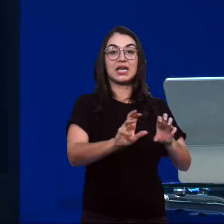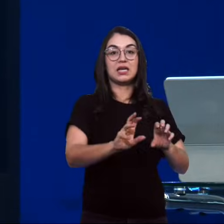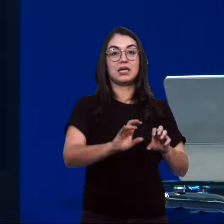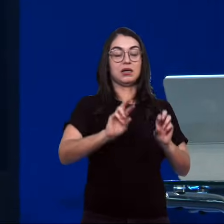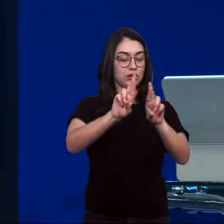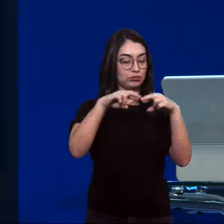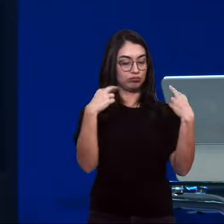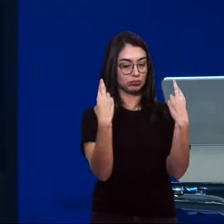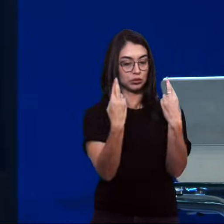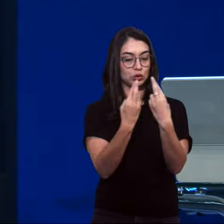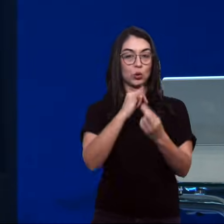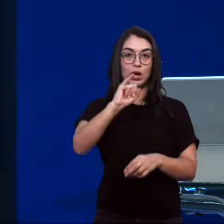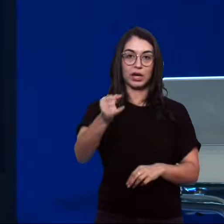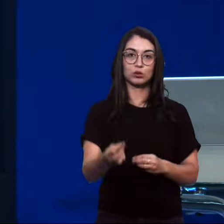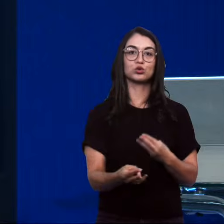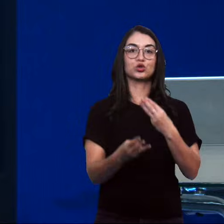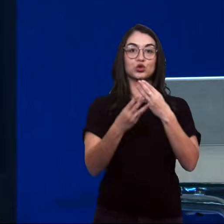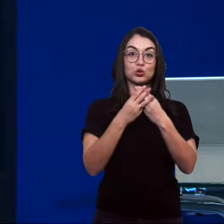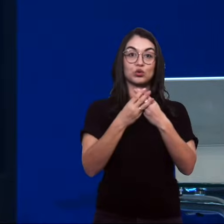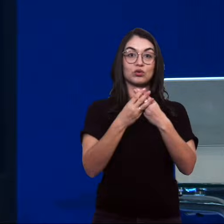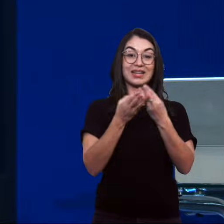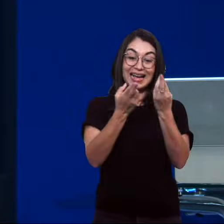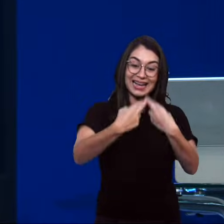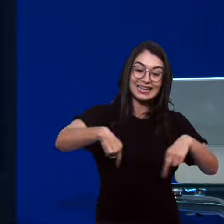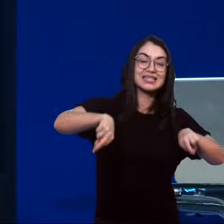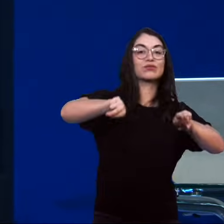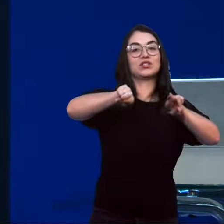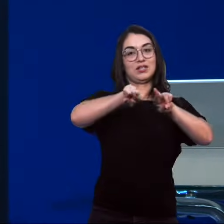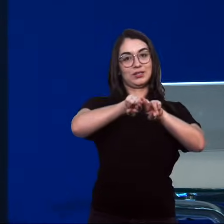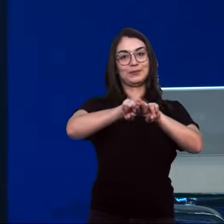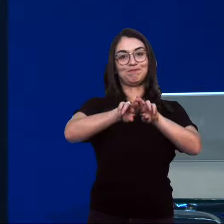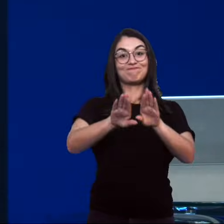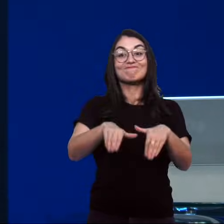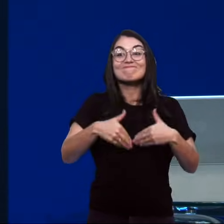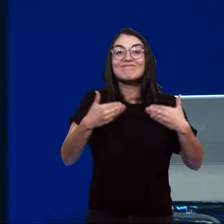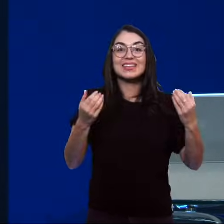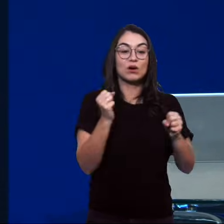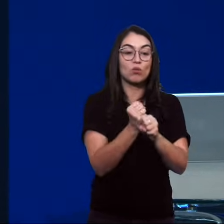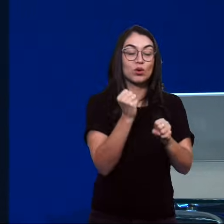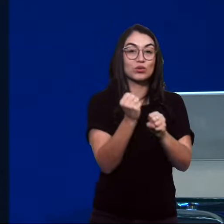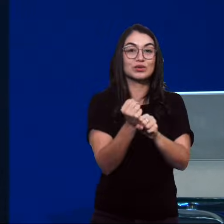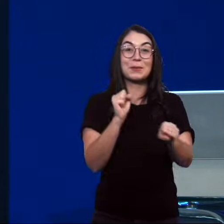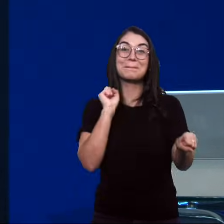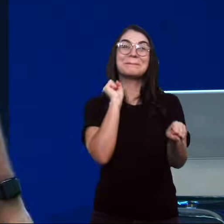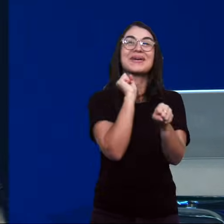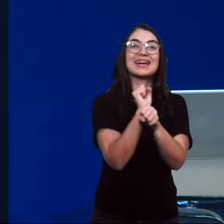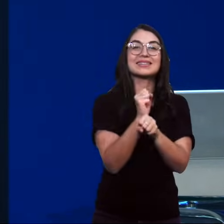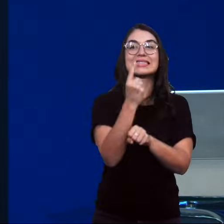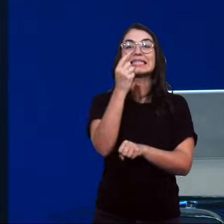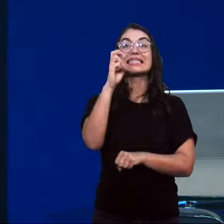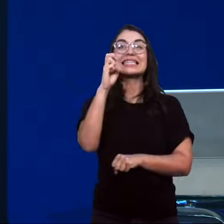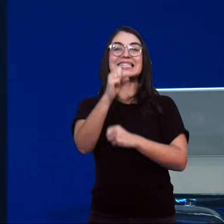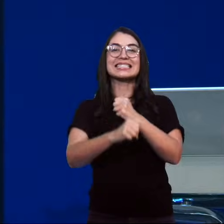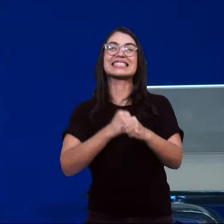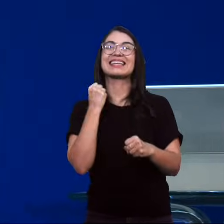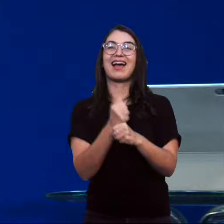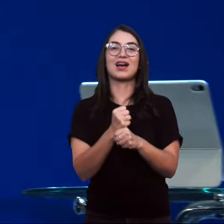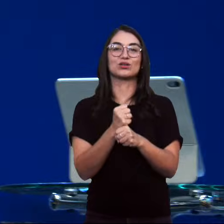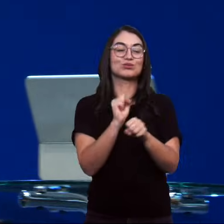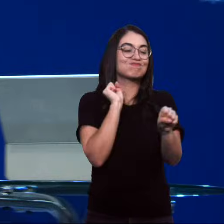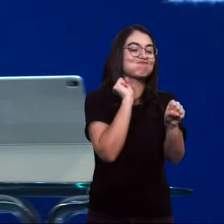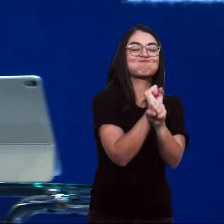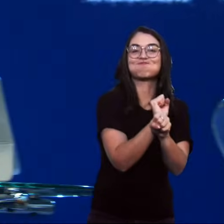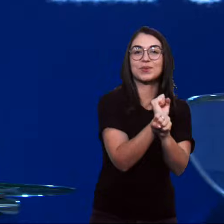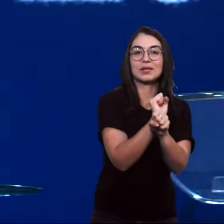se reerguesse. E então a obra é parada durante 15 anos. A obra fica